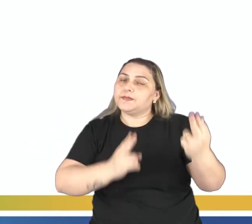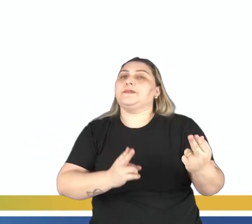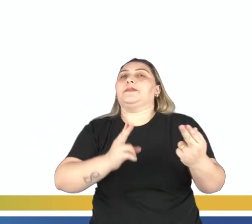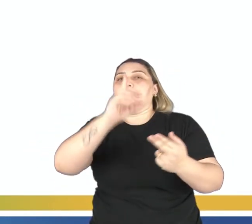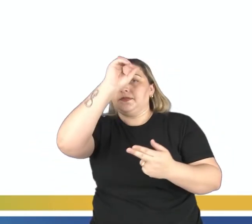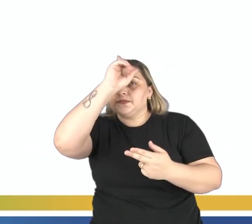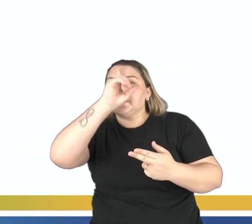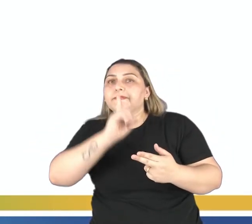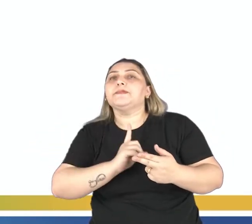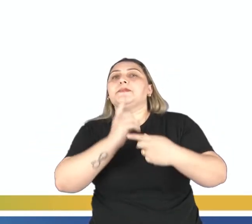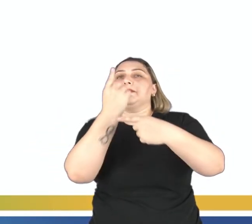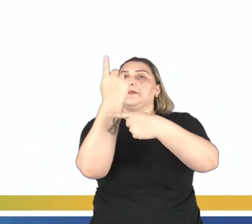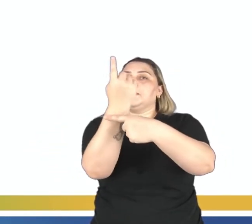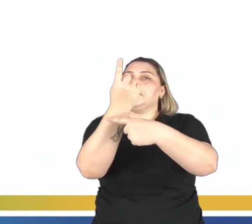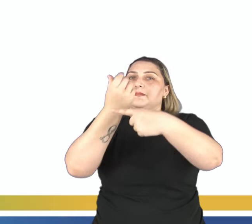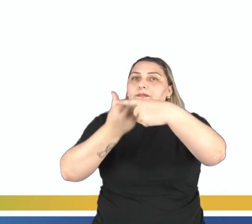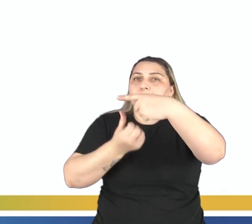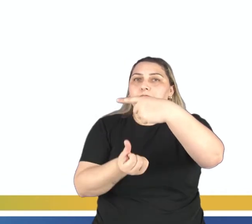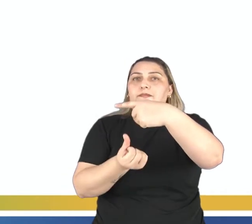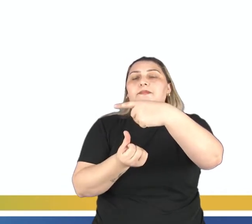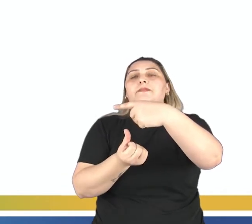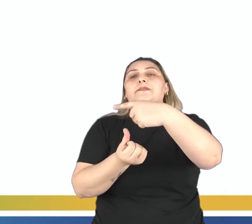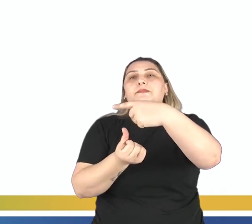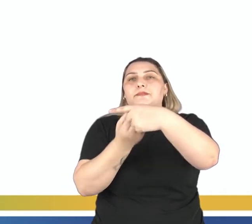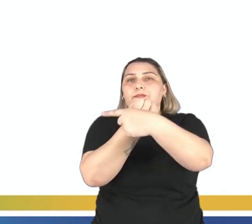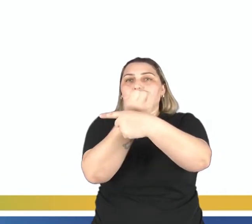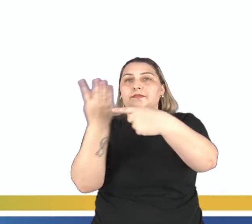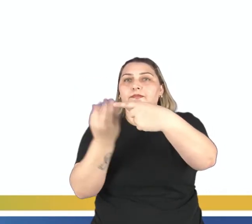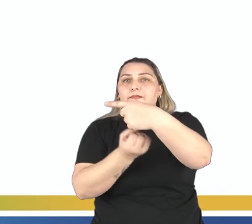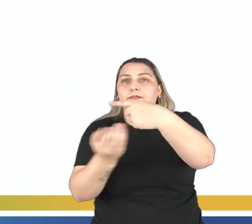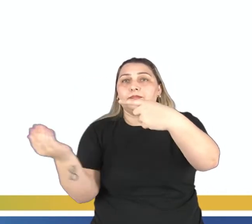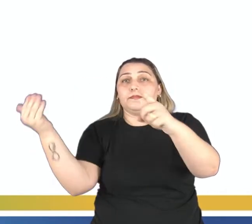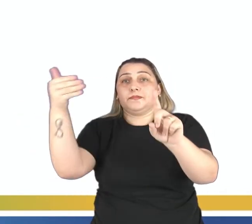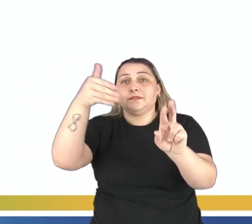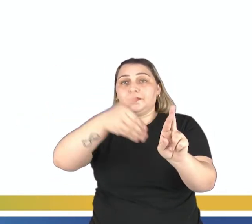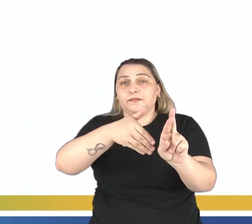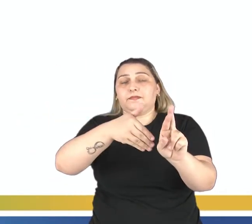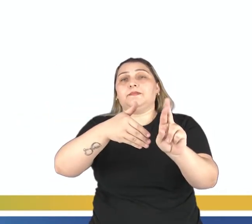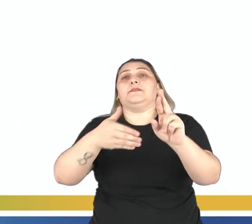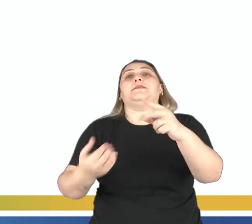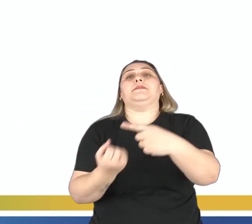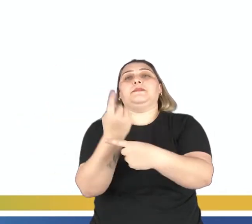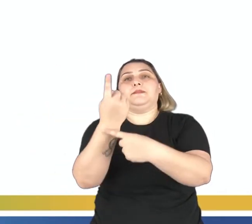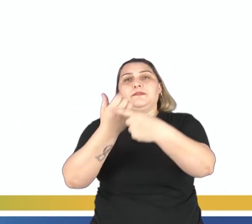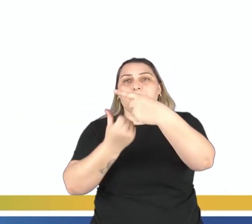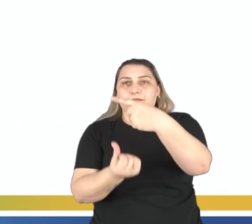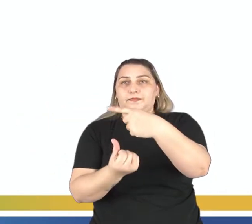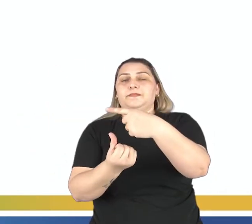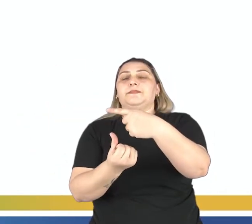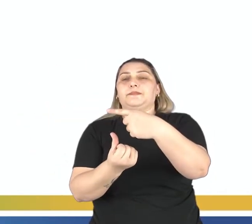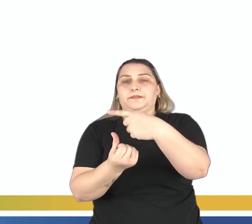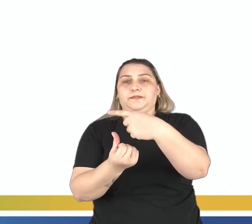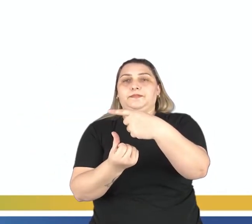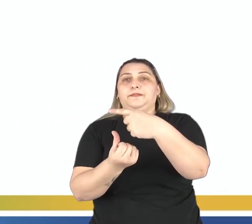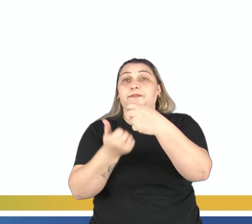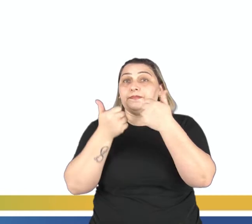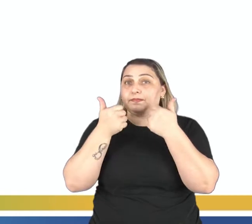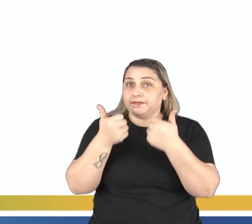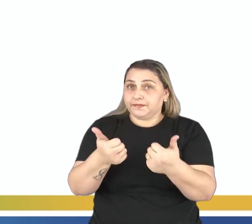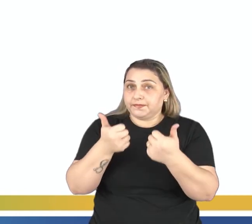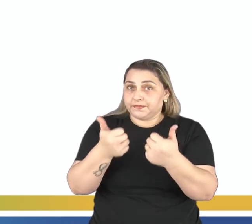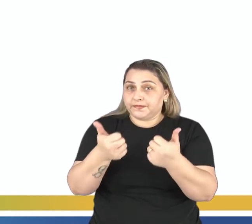que uma está pintada. E a fração que representa a parte pintada é 1 em 6,